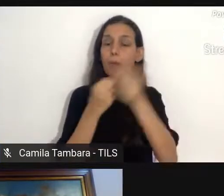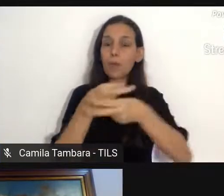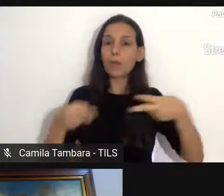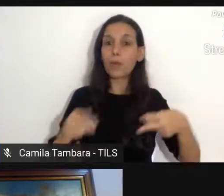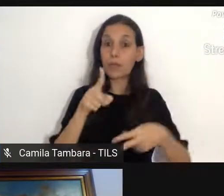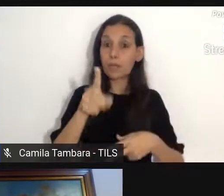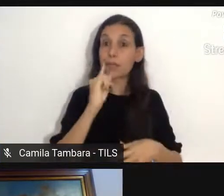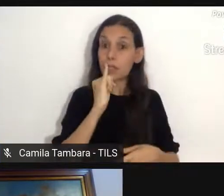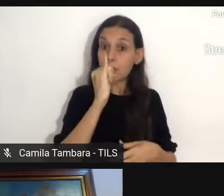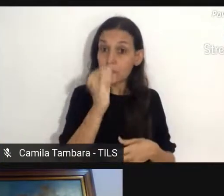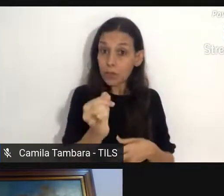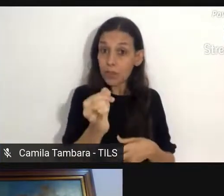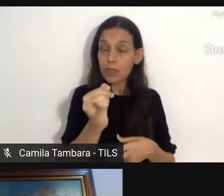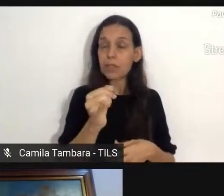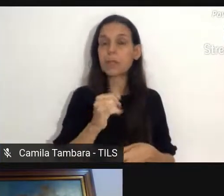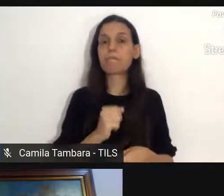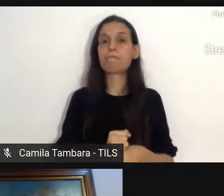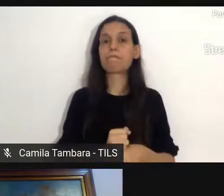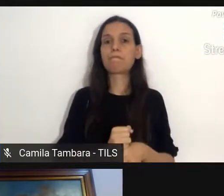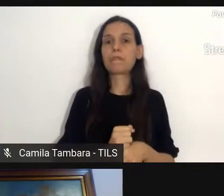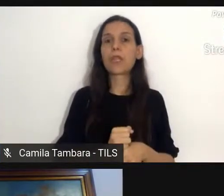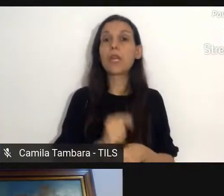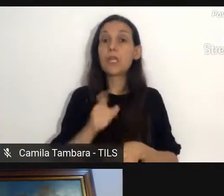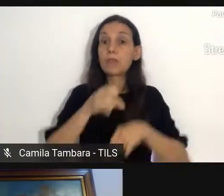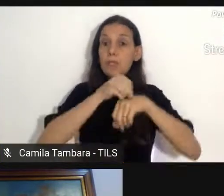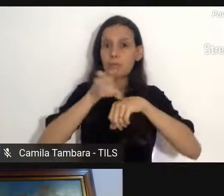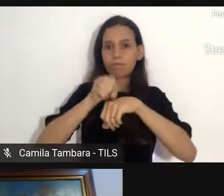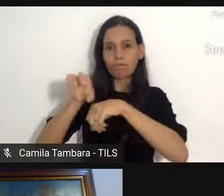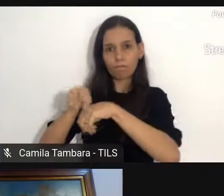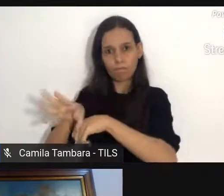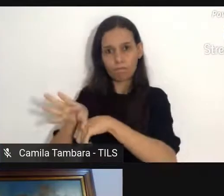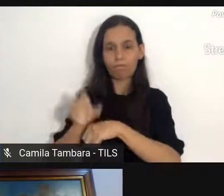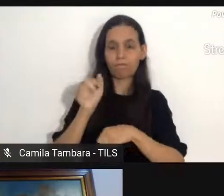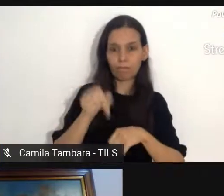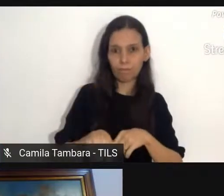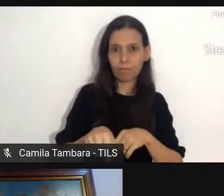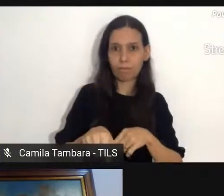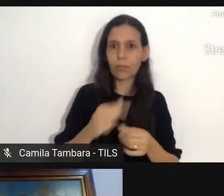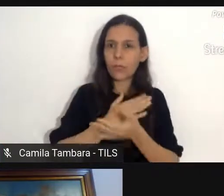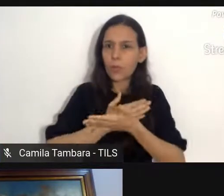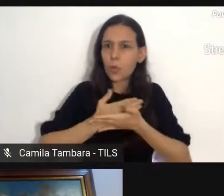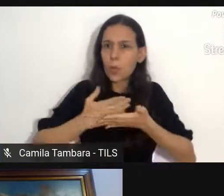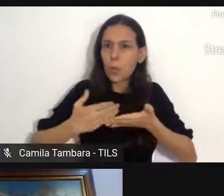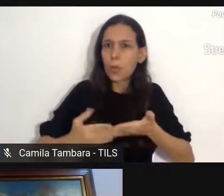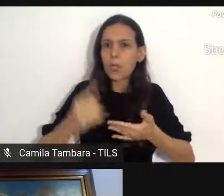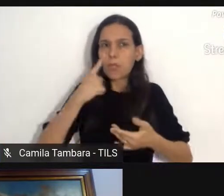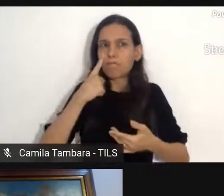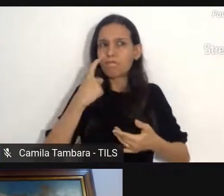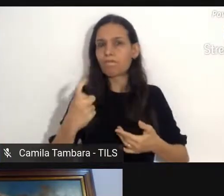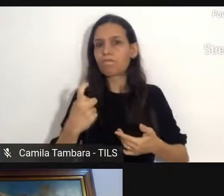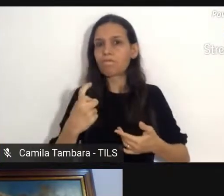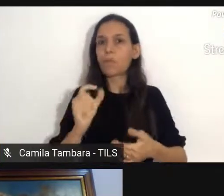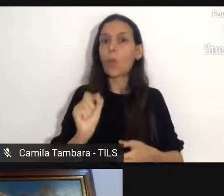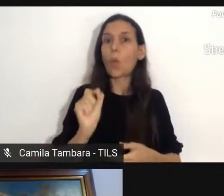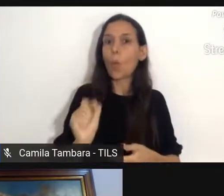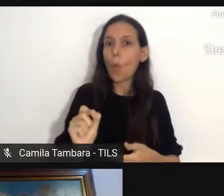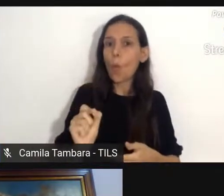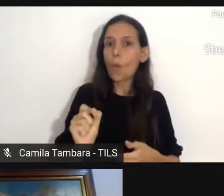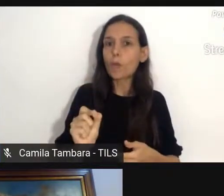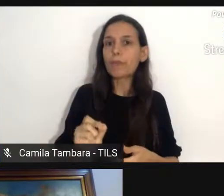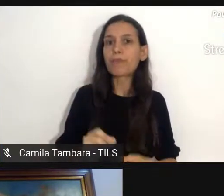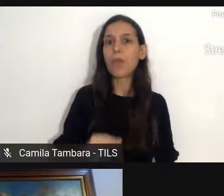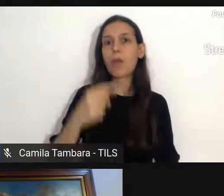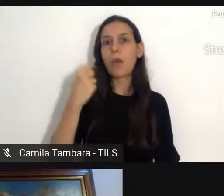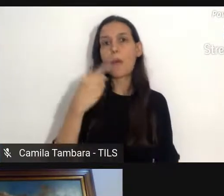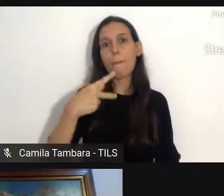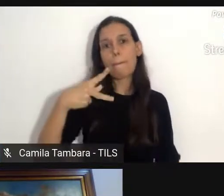assim, logo você me disse, que você compartilhou aqui com a gente, e que logo no início me chamou a atenção, é o fato de que uma PCA